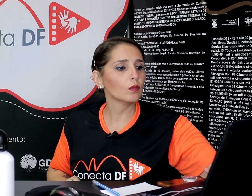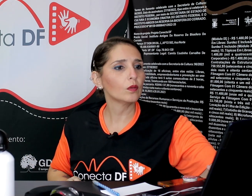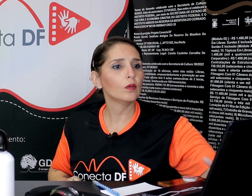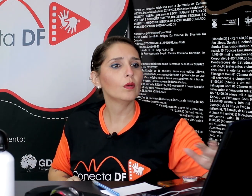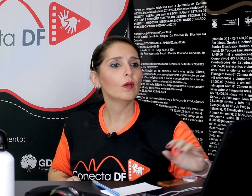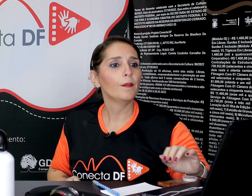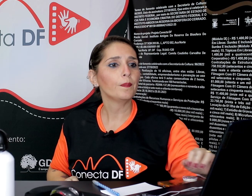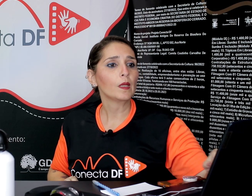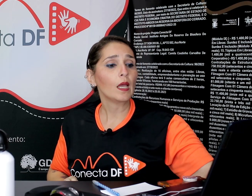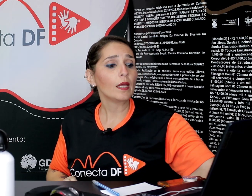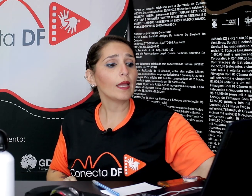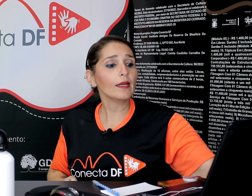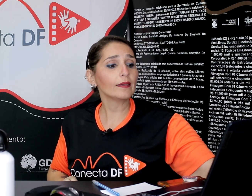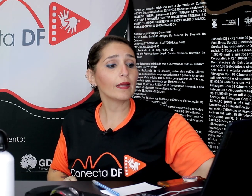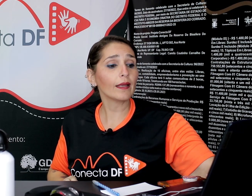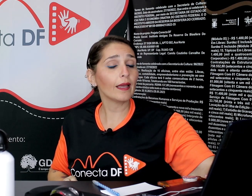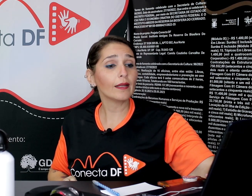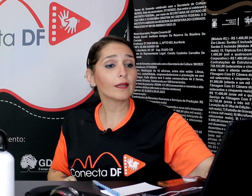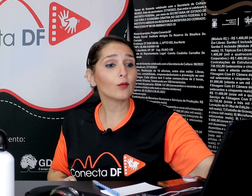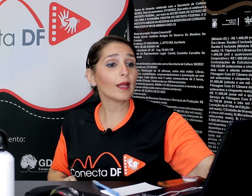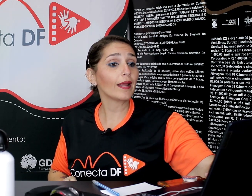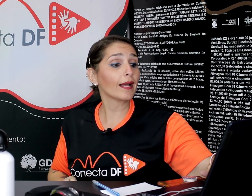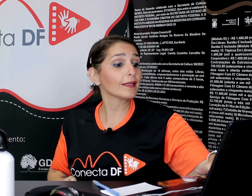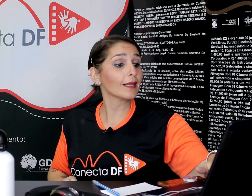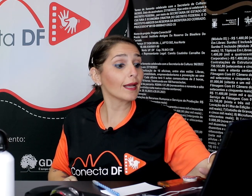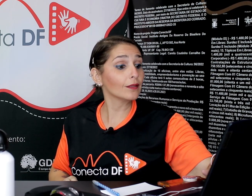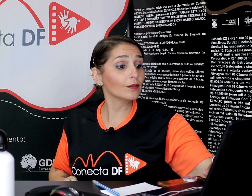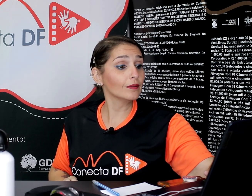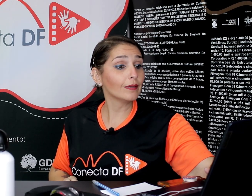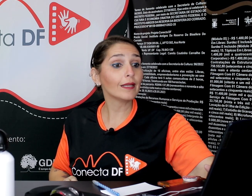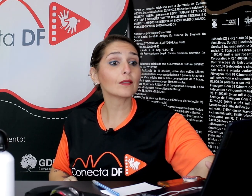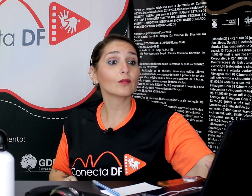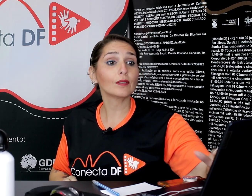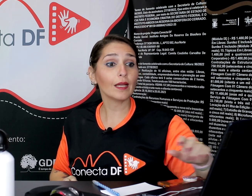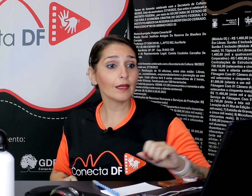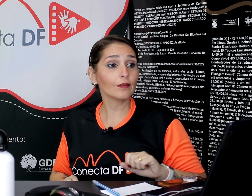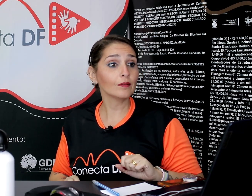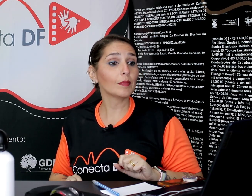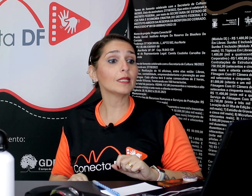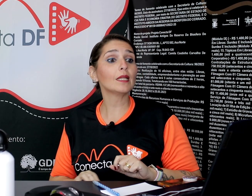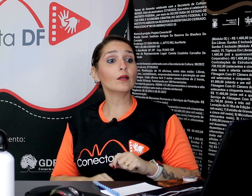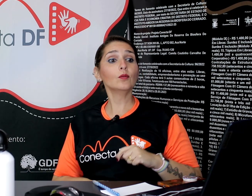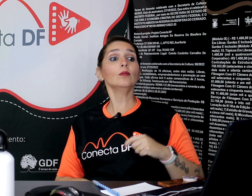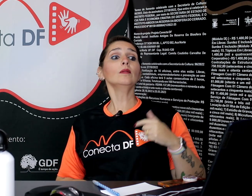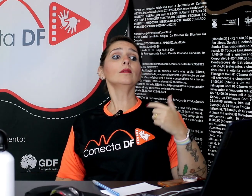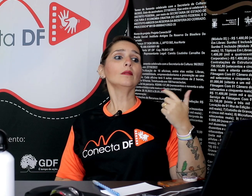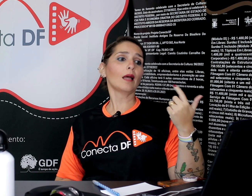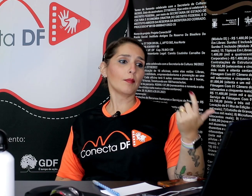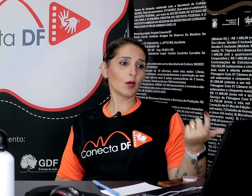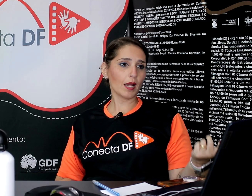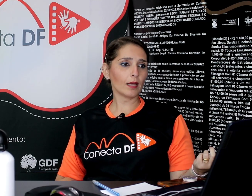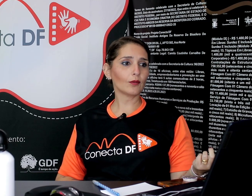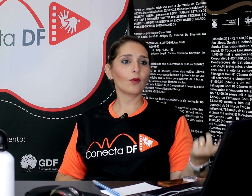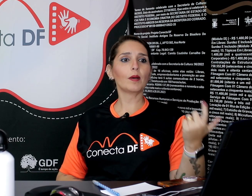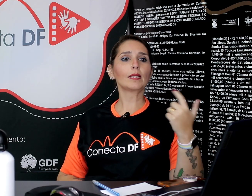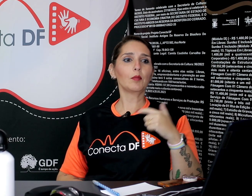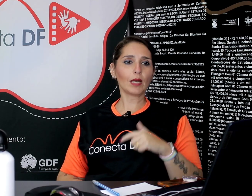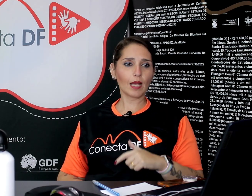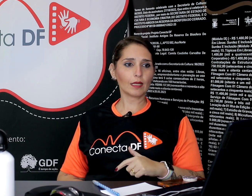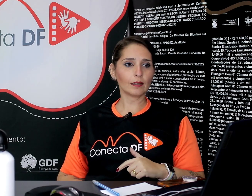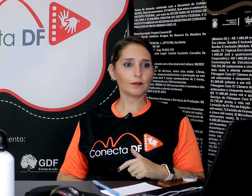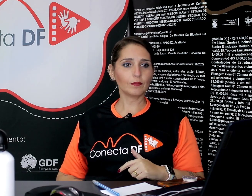Isso. E aí tem aquele que não é nem casado, nem solteiro, mas tem um namorado ou